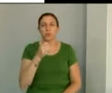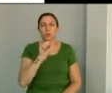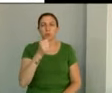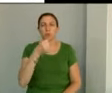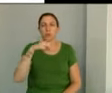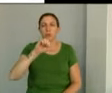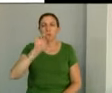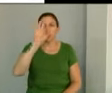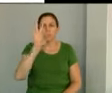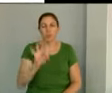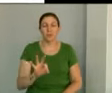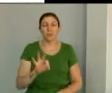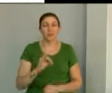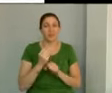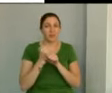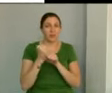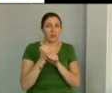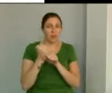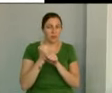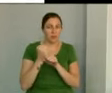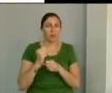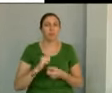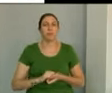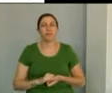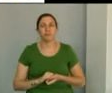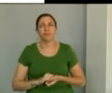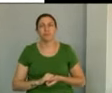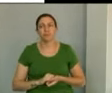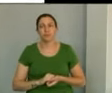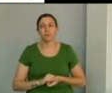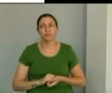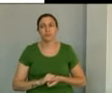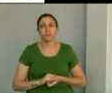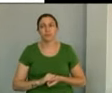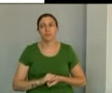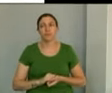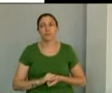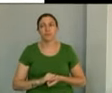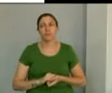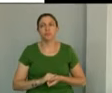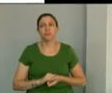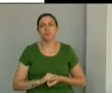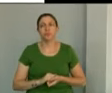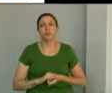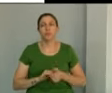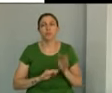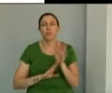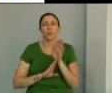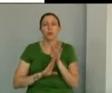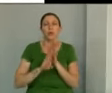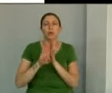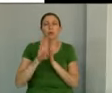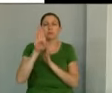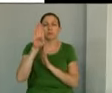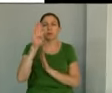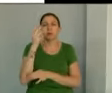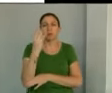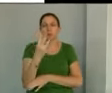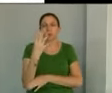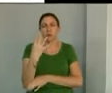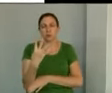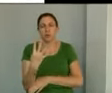foi o crescimento da receita médio nos últimos 25 anos. O crescimento total de 34